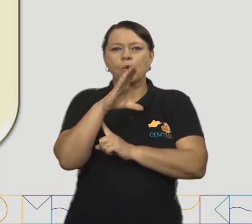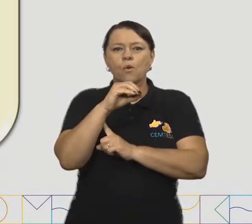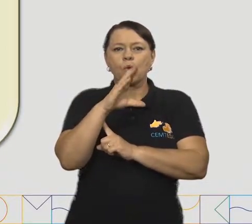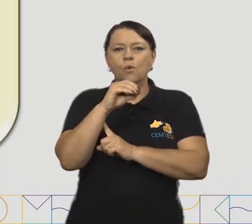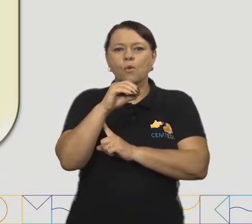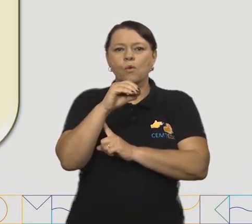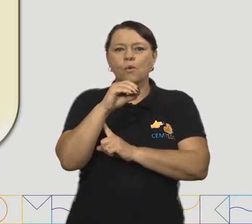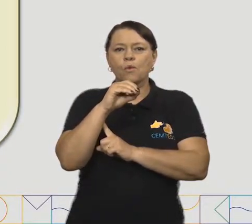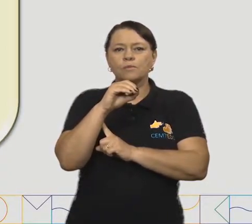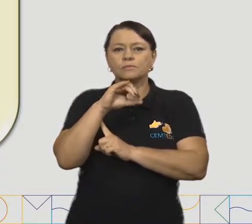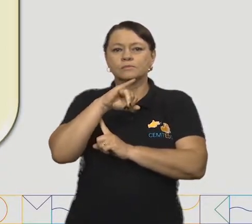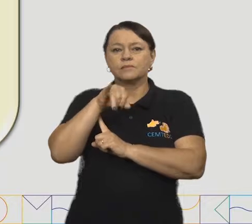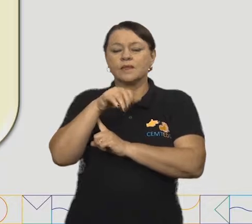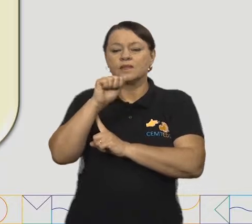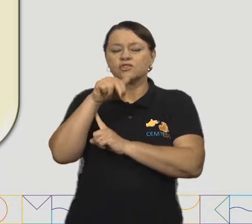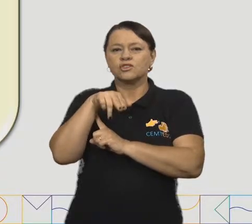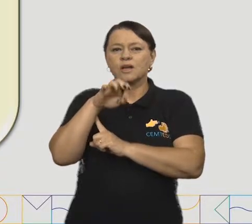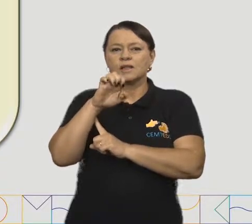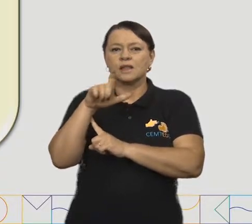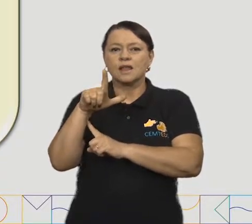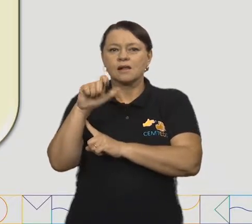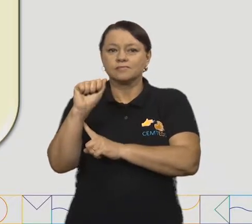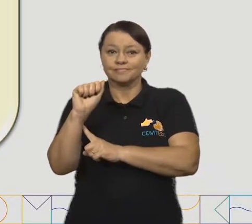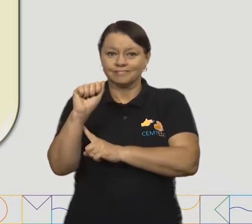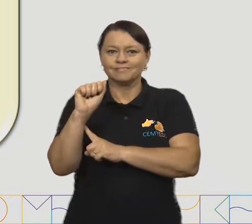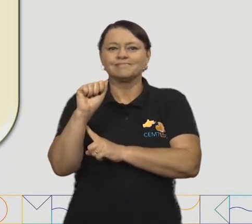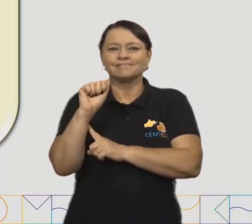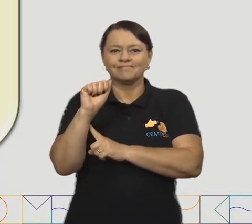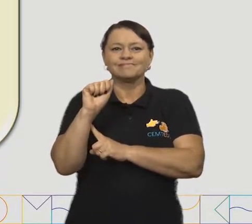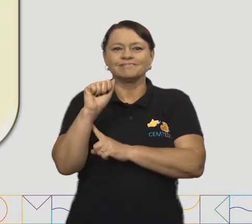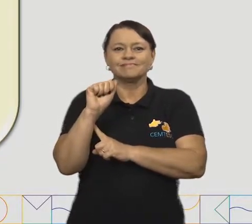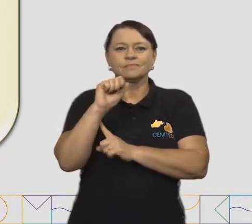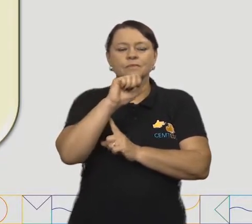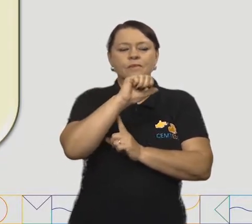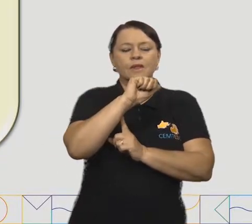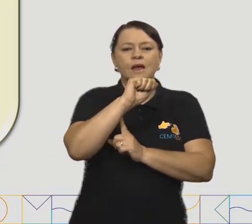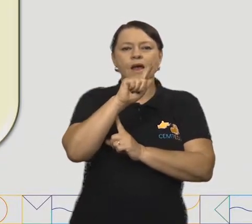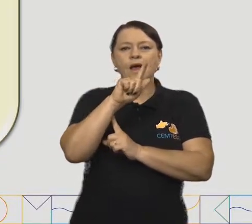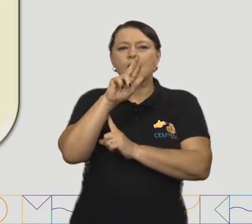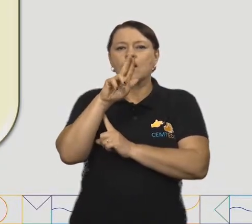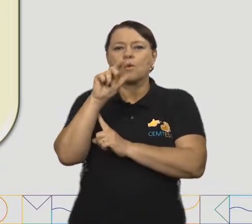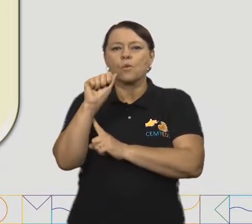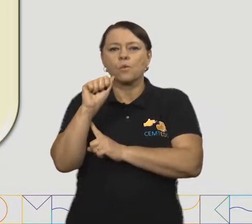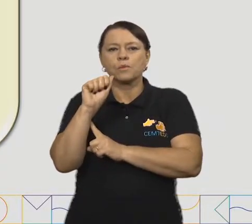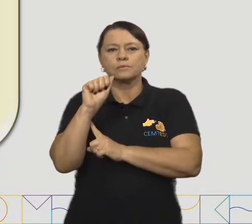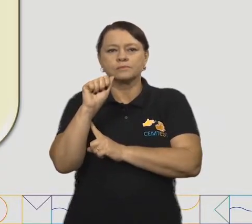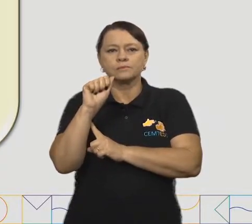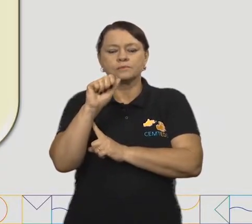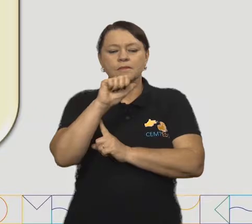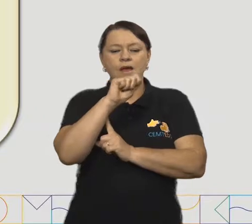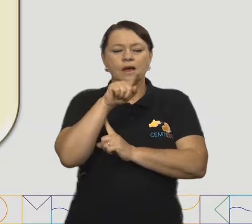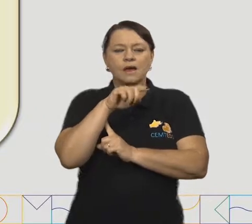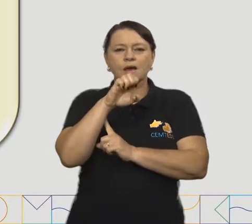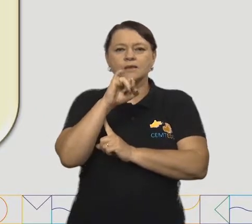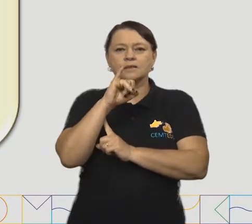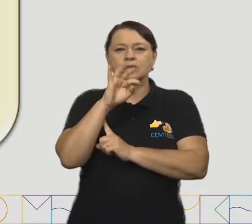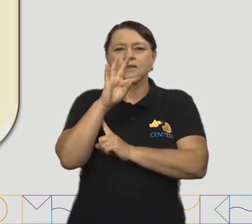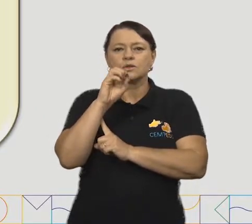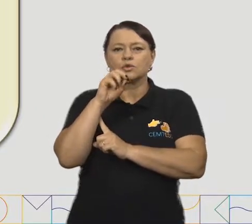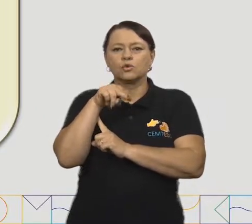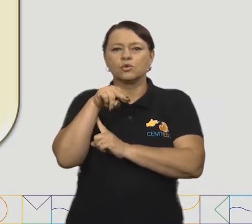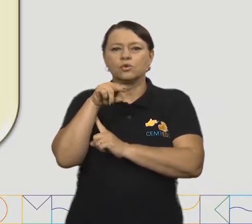necessário você falar, repetir estas palavras. Vamos verificar então na próxima tela qual é a sílaba tônica destas